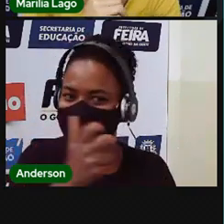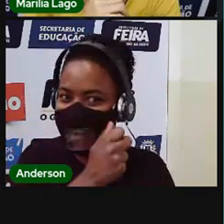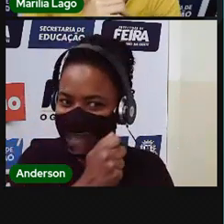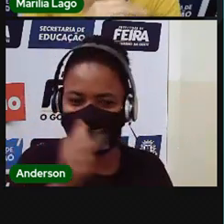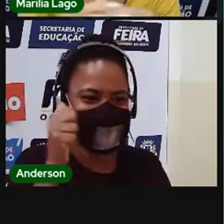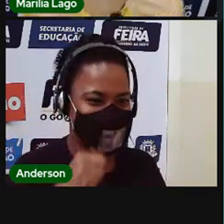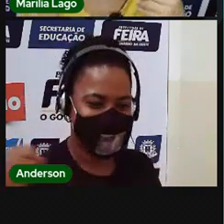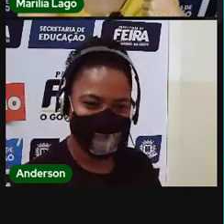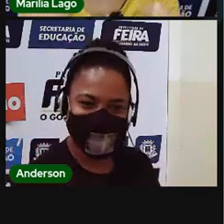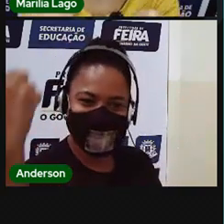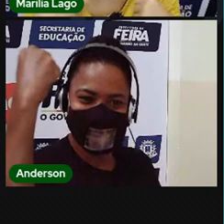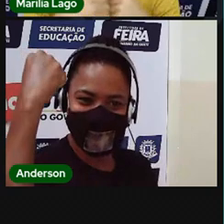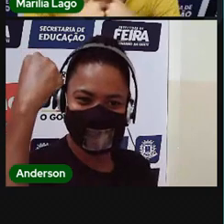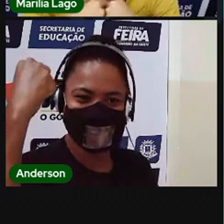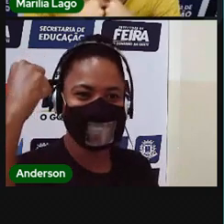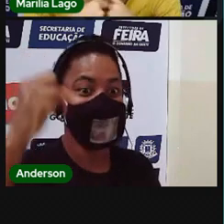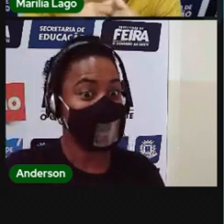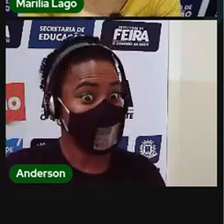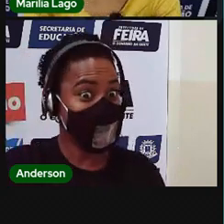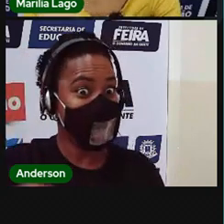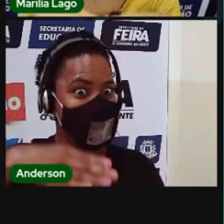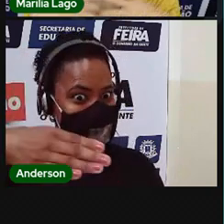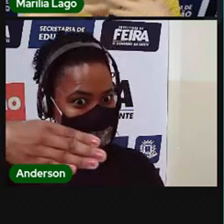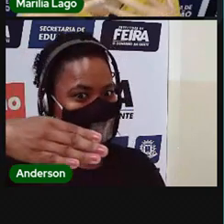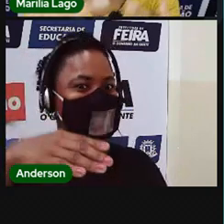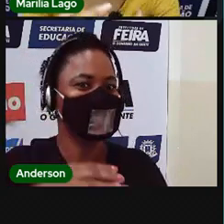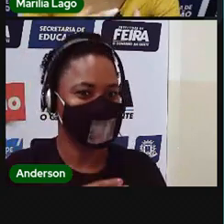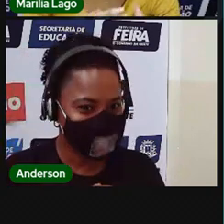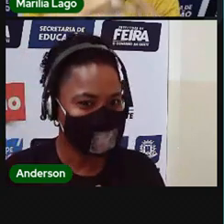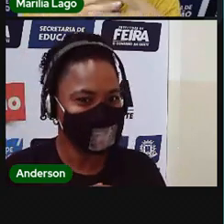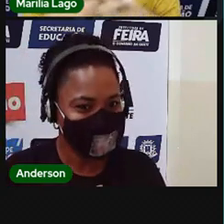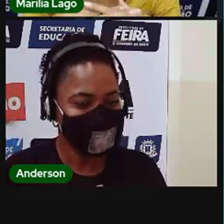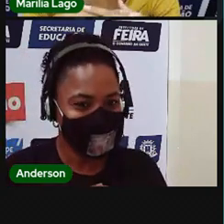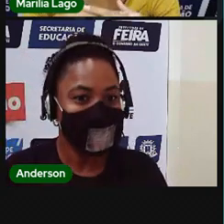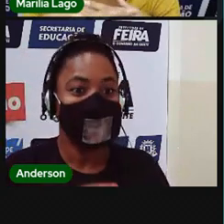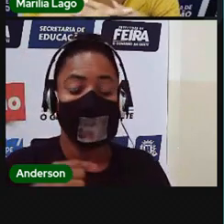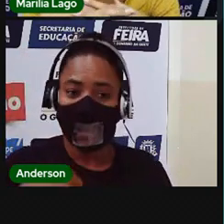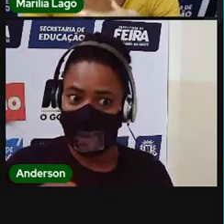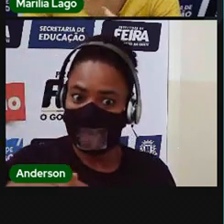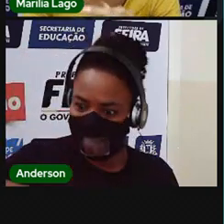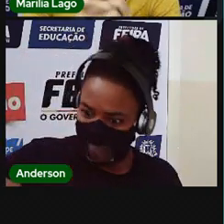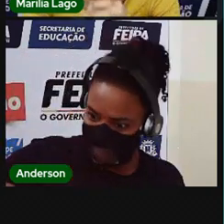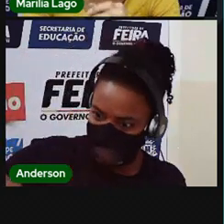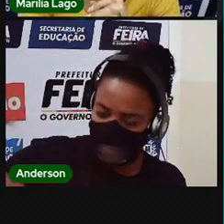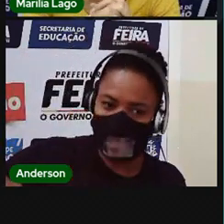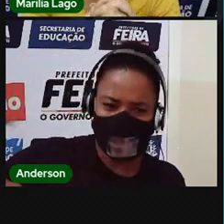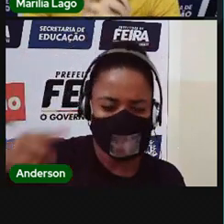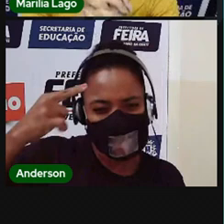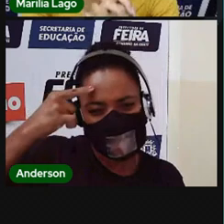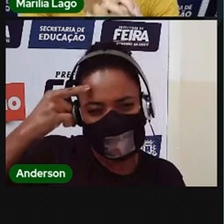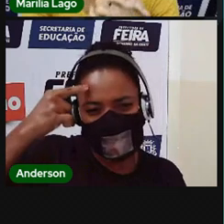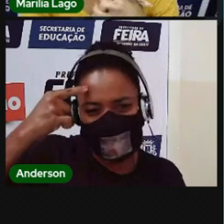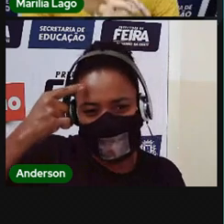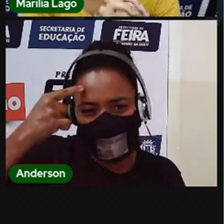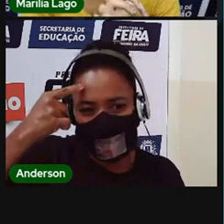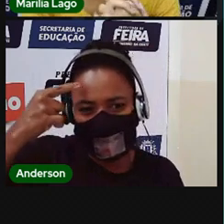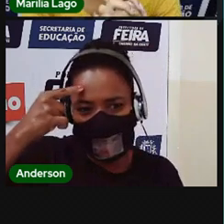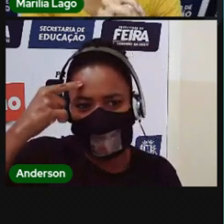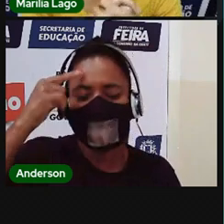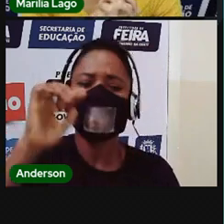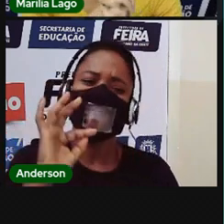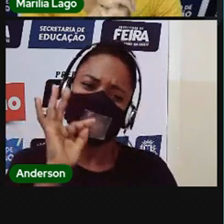isso mesmo. Eu sempre tive essa ideia que eu queria, quando eu crescesse também, ser uma